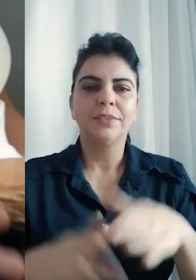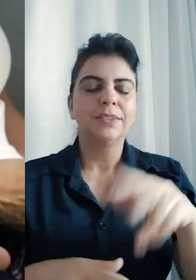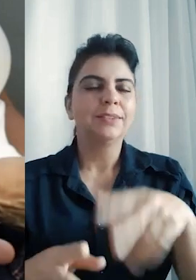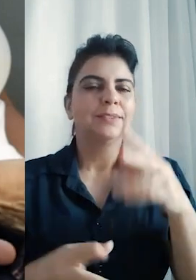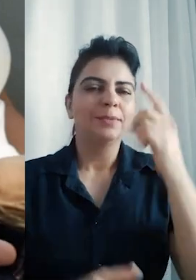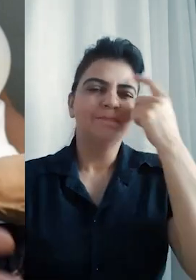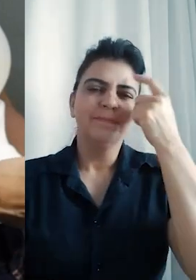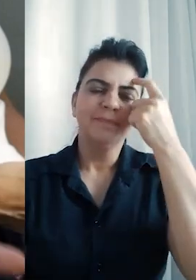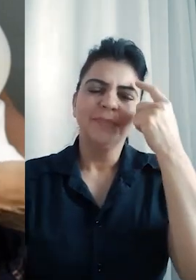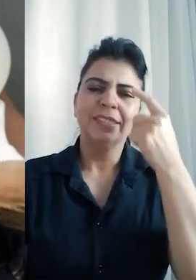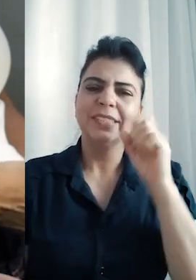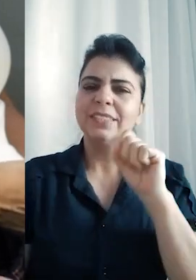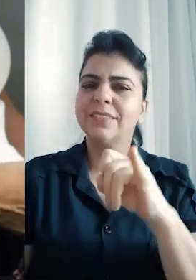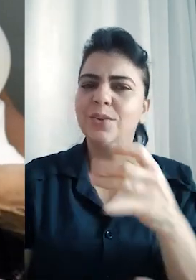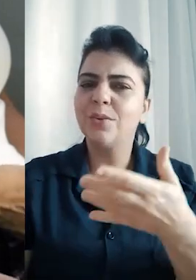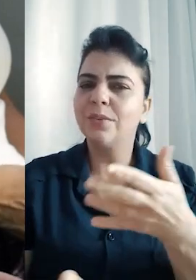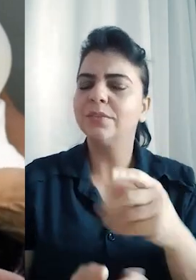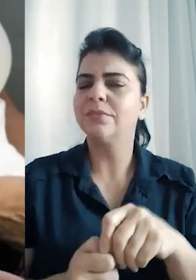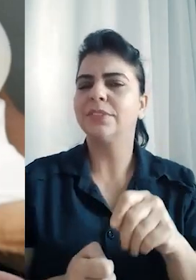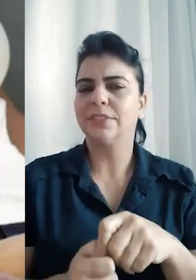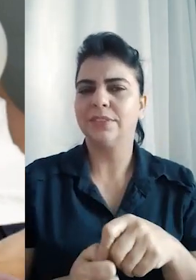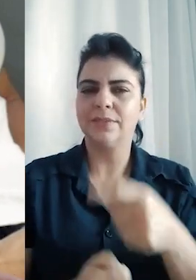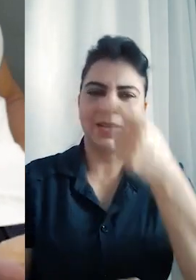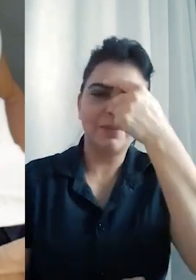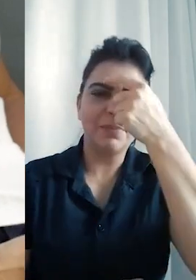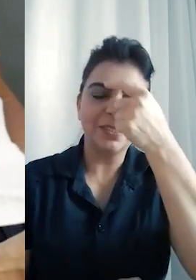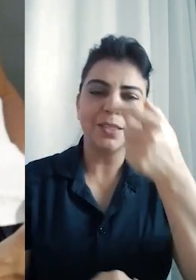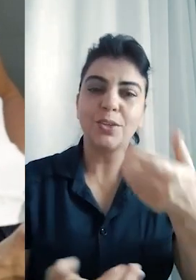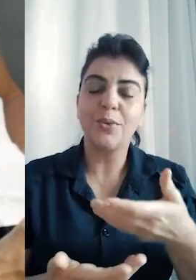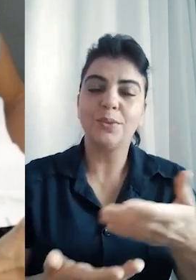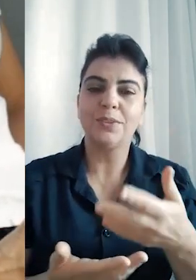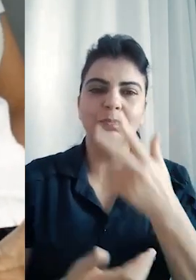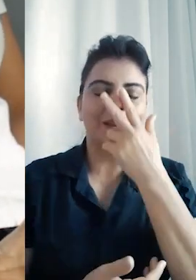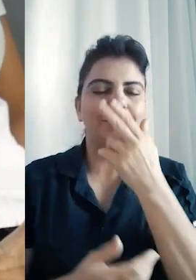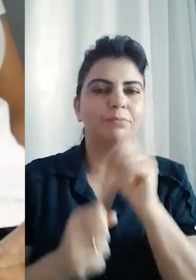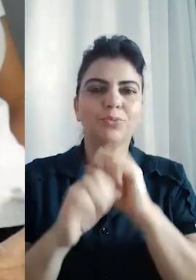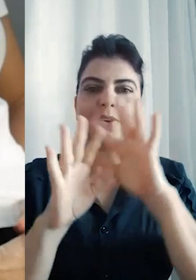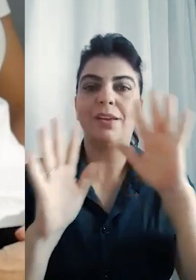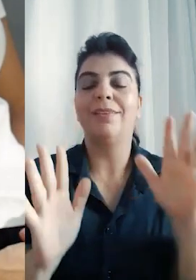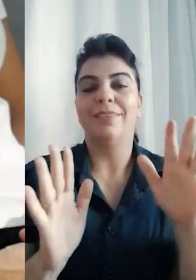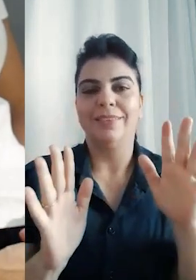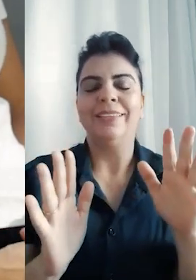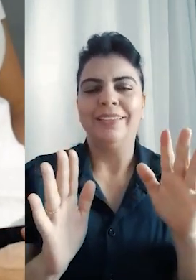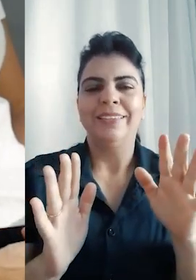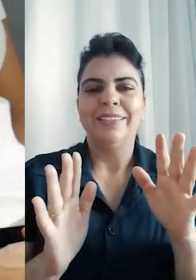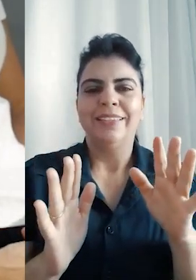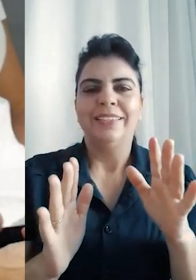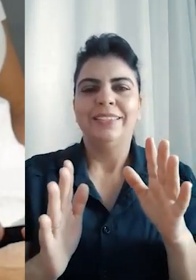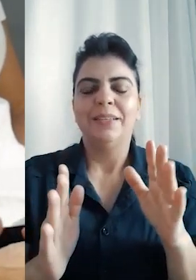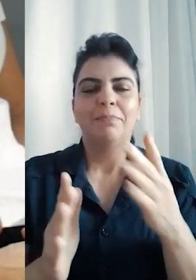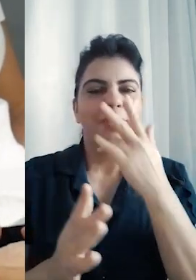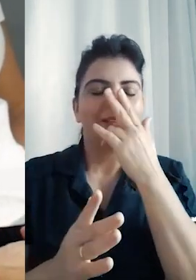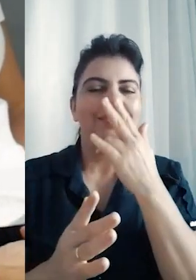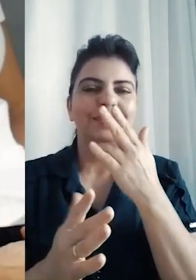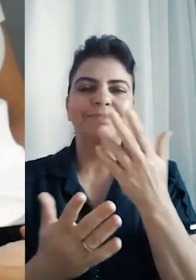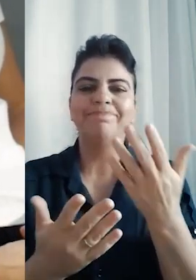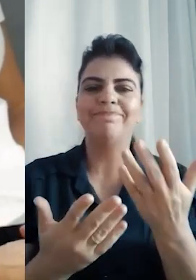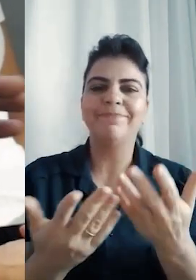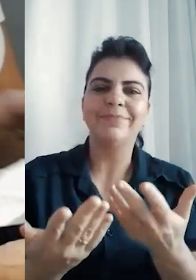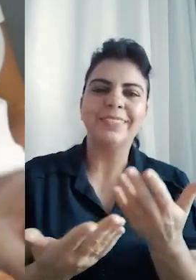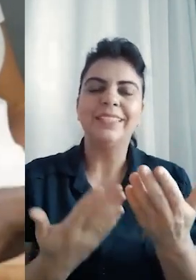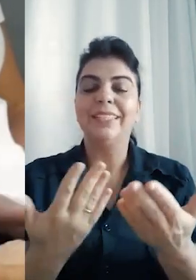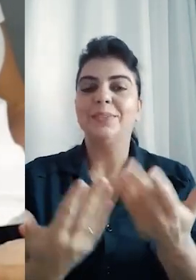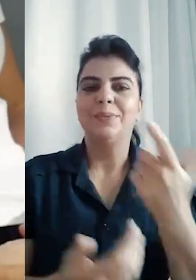fico às vezes pensando, se hoje eu faria, com a cabeça que eu tenho, porque agora a gente fica muito esclarecido, né? E a gente começa a medir